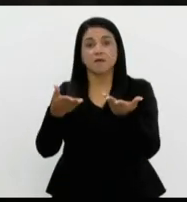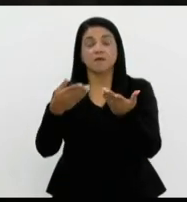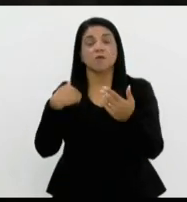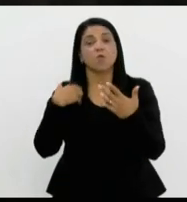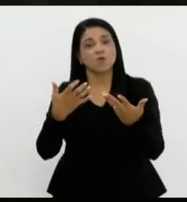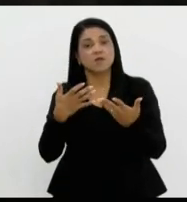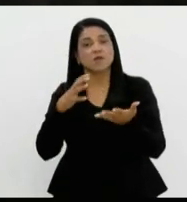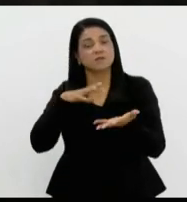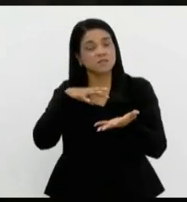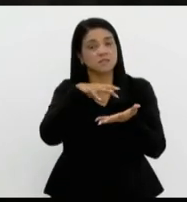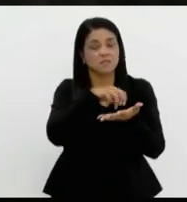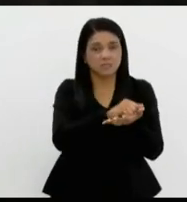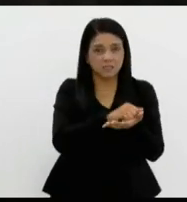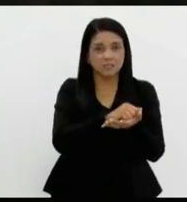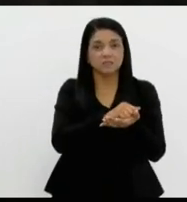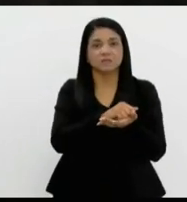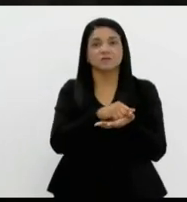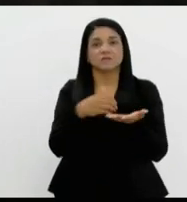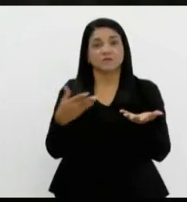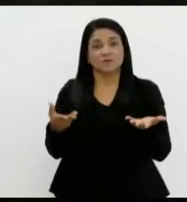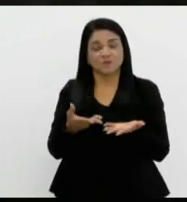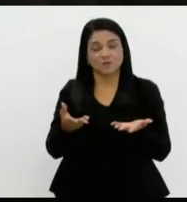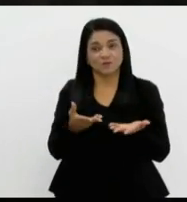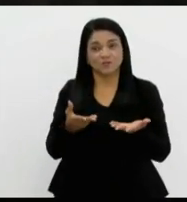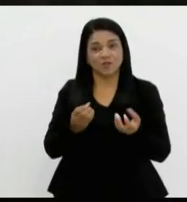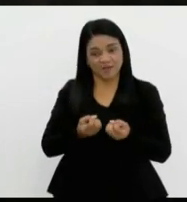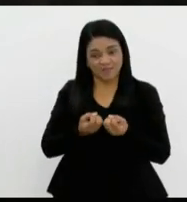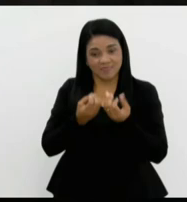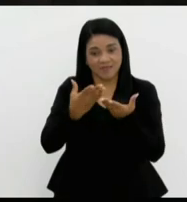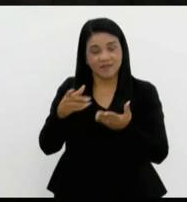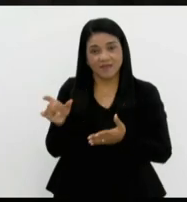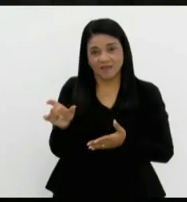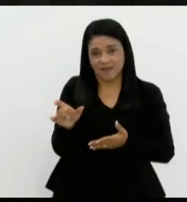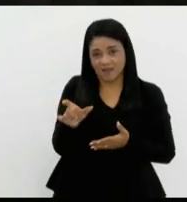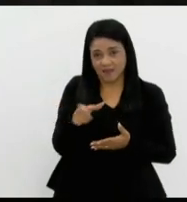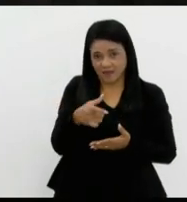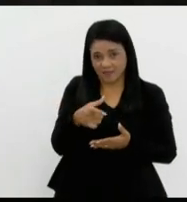fazer esse registro hoje, então, a entrega do cartão